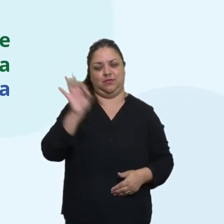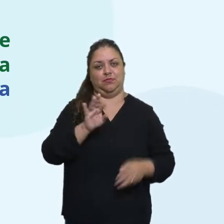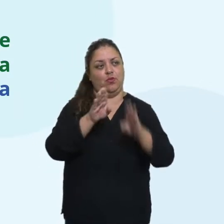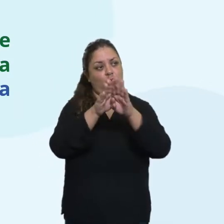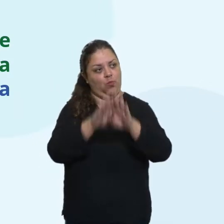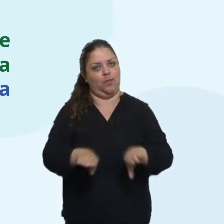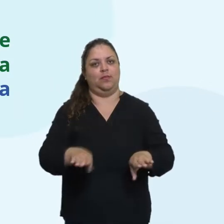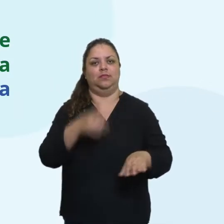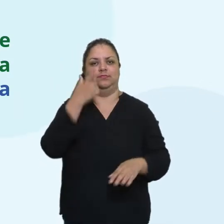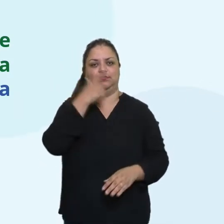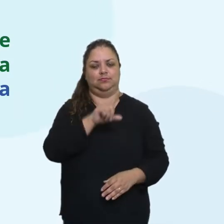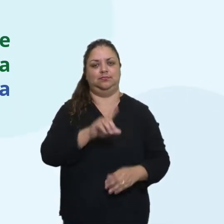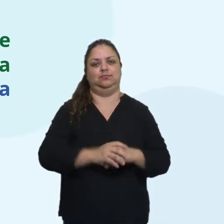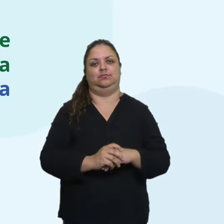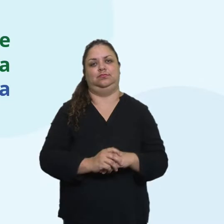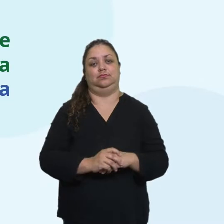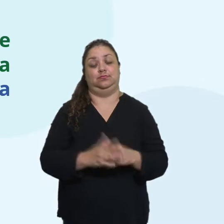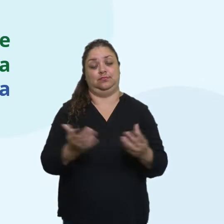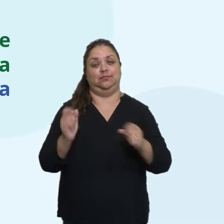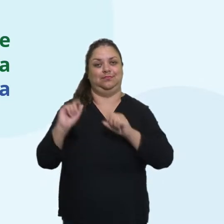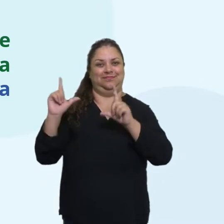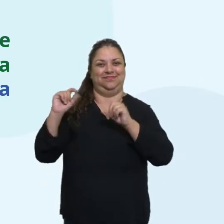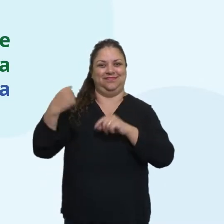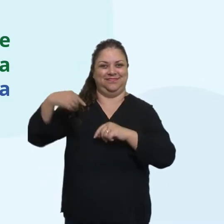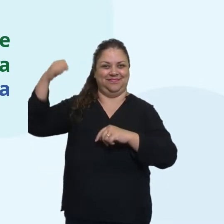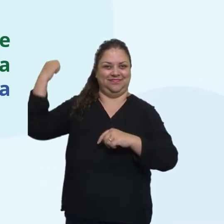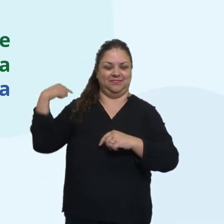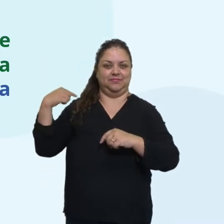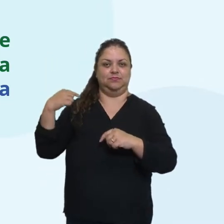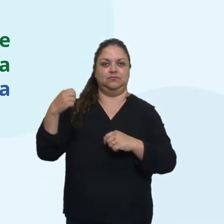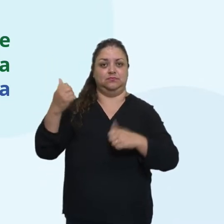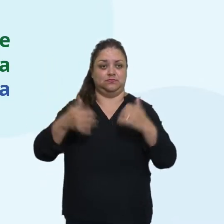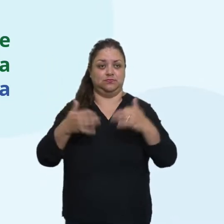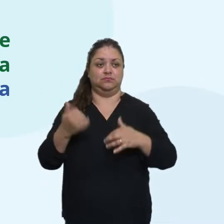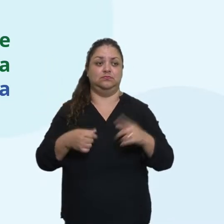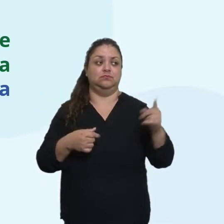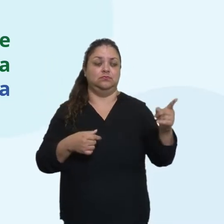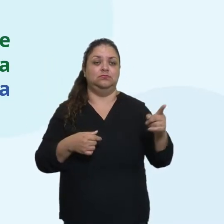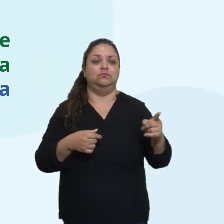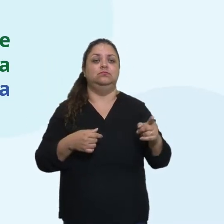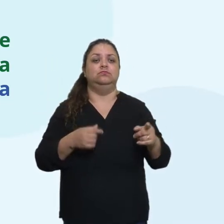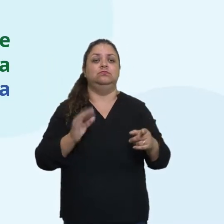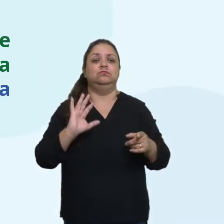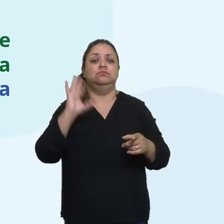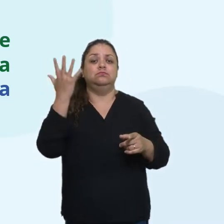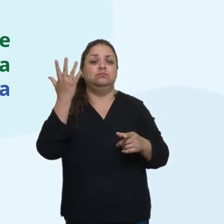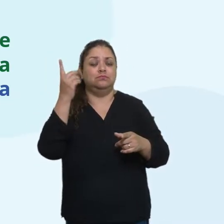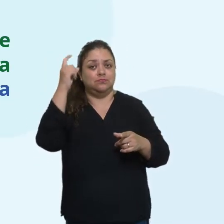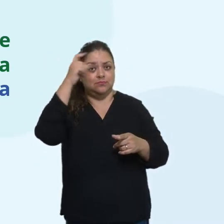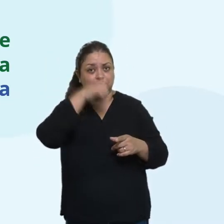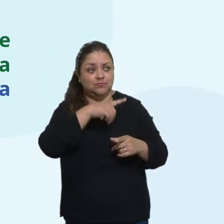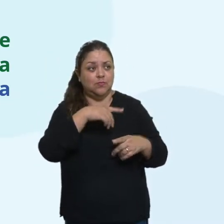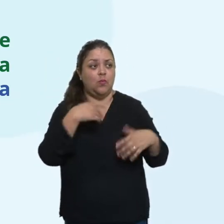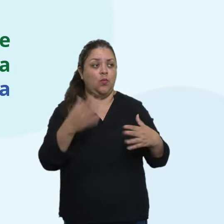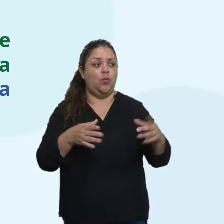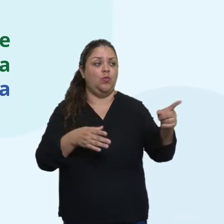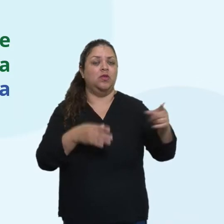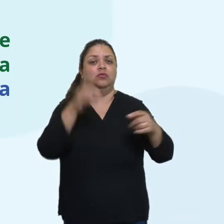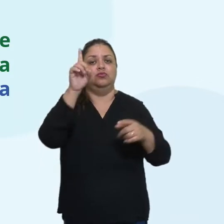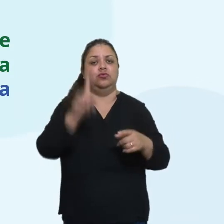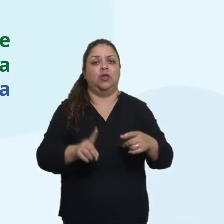como nós falamos lá no slides anteriores a questão da excepcionalidade do direito à progressão